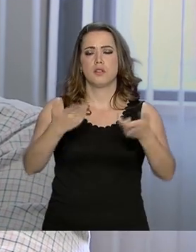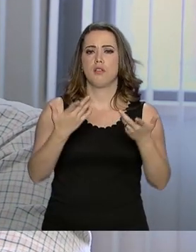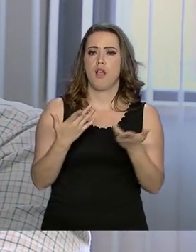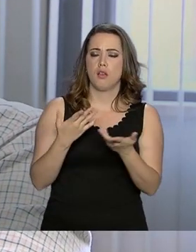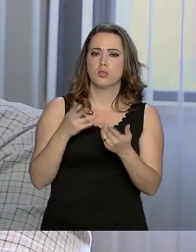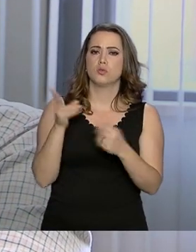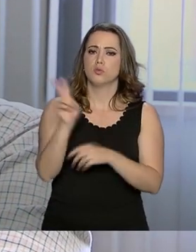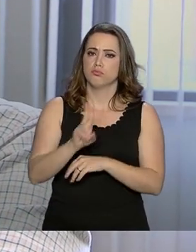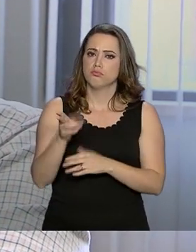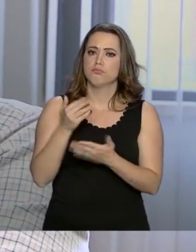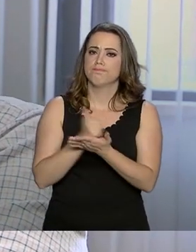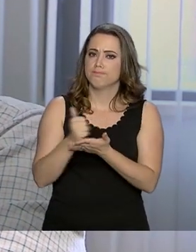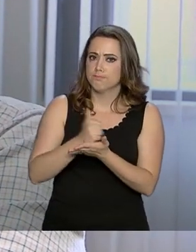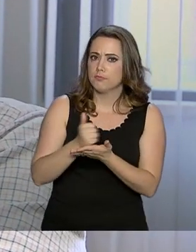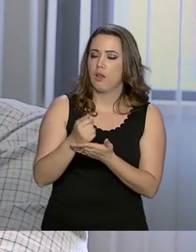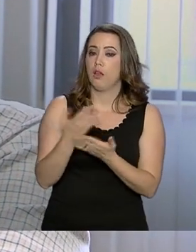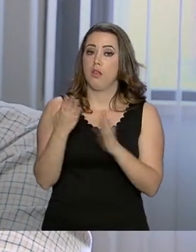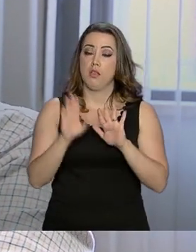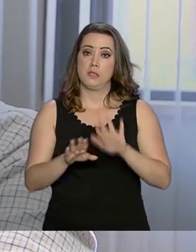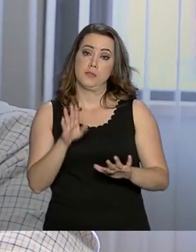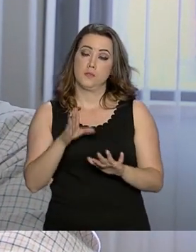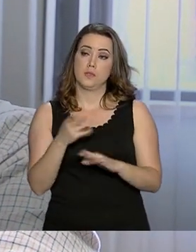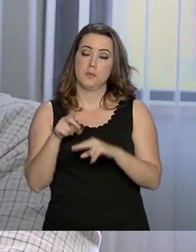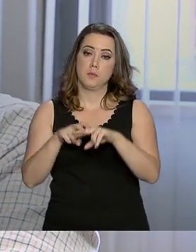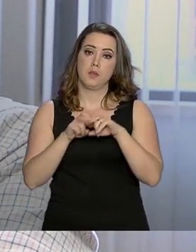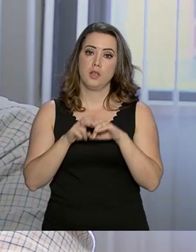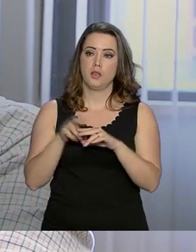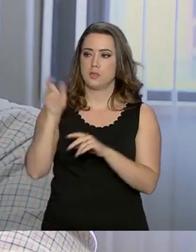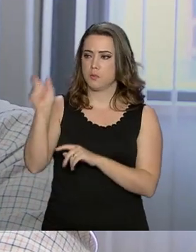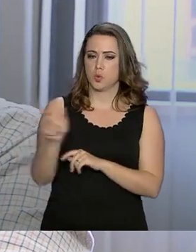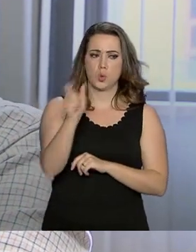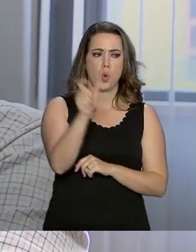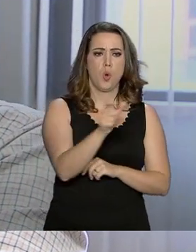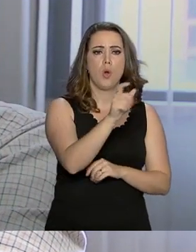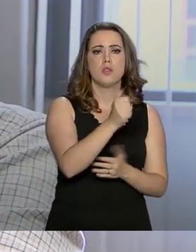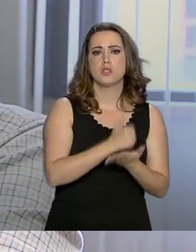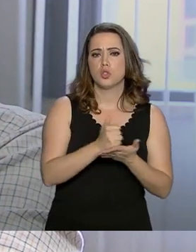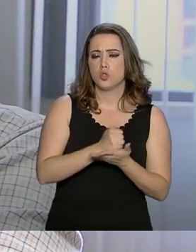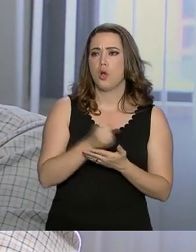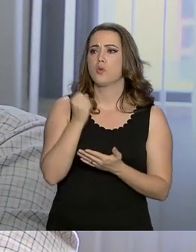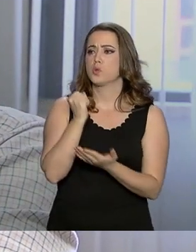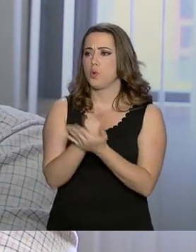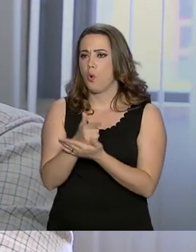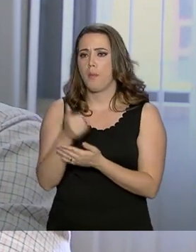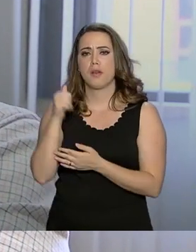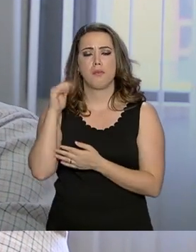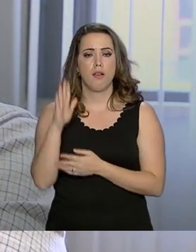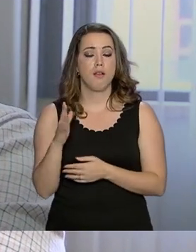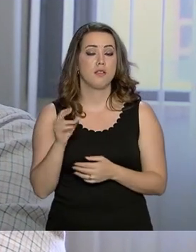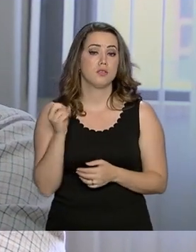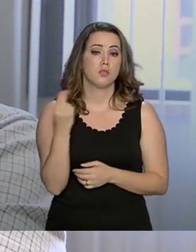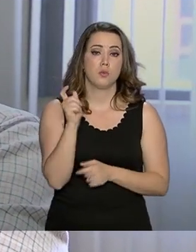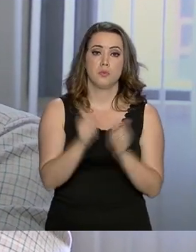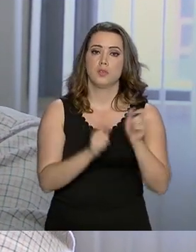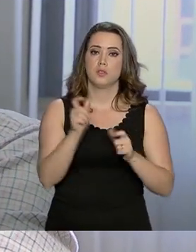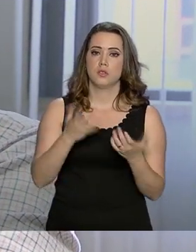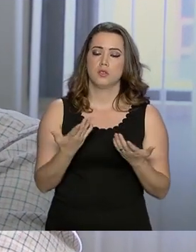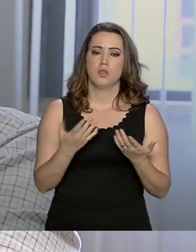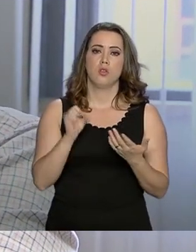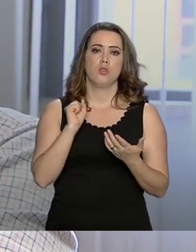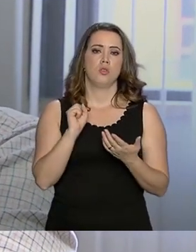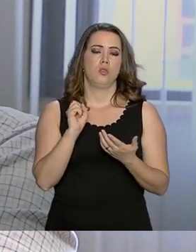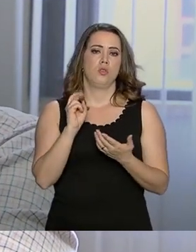exploração desse mercado seja através dos jogadores que jogam em compra 19 jogos seja através de streaming